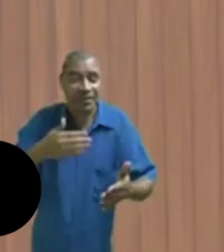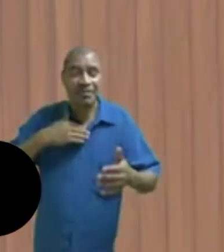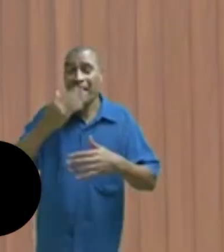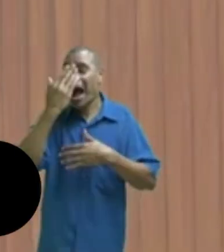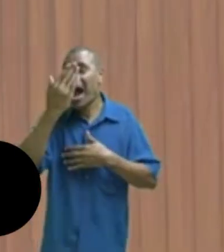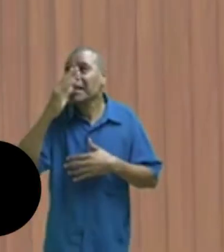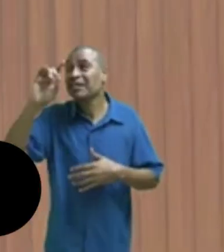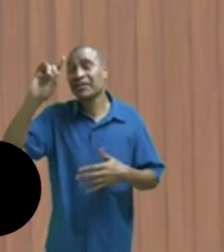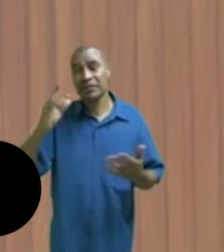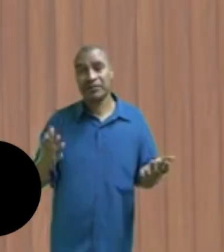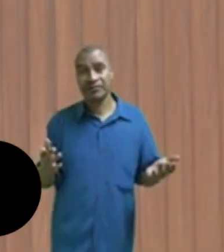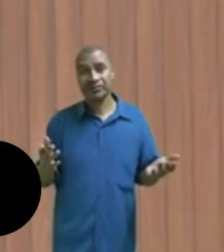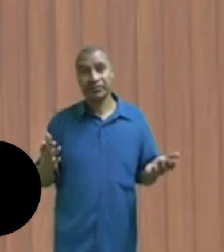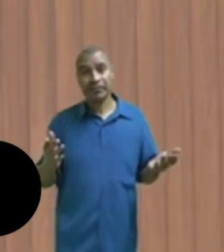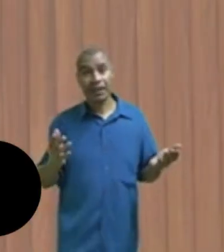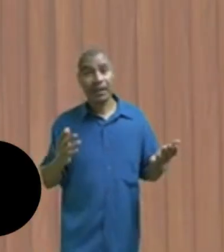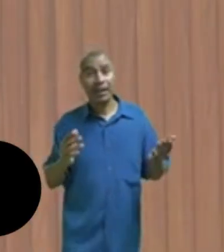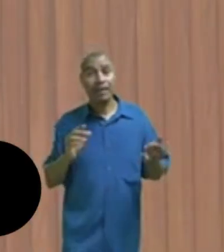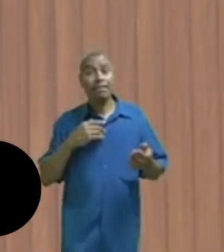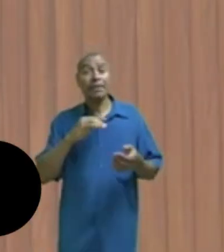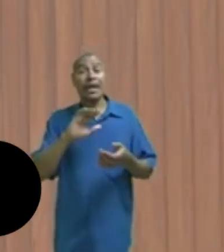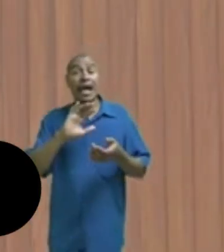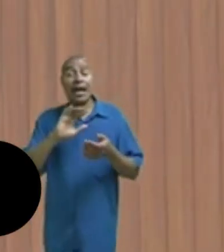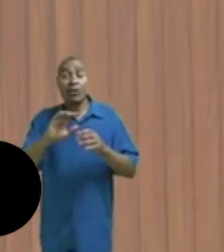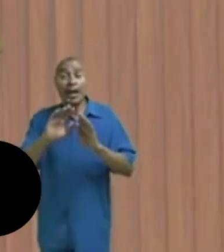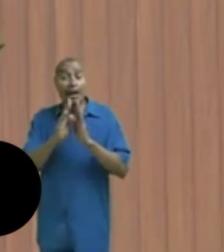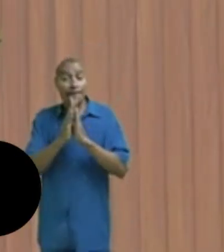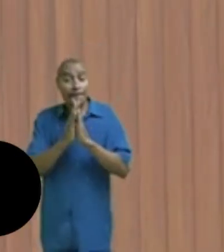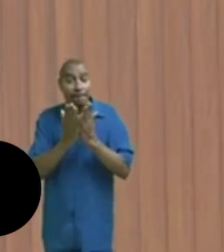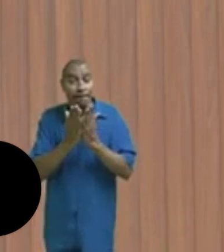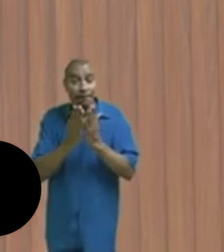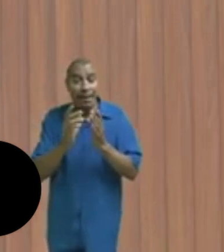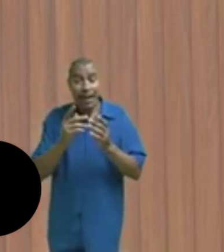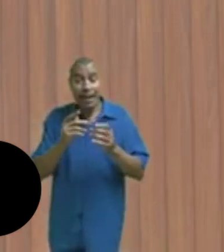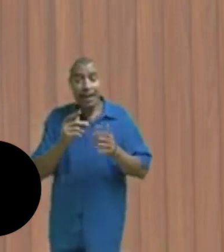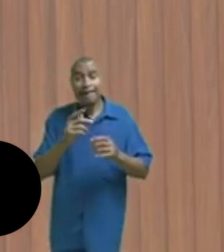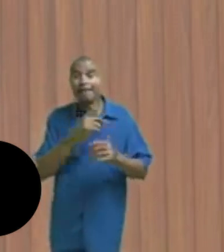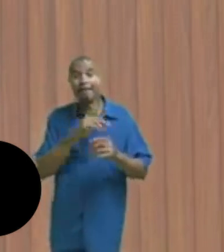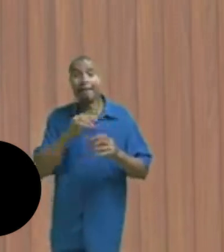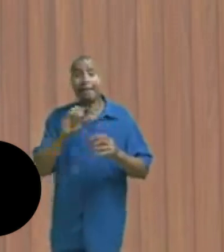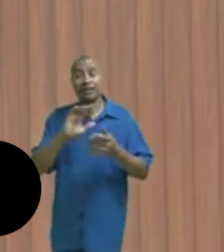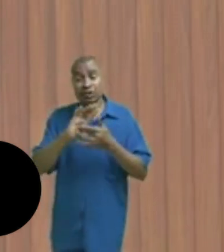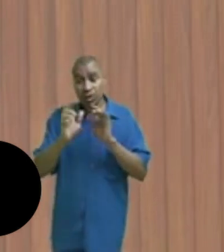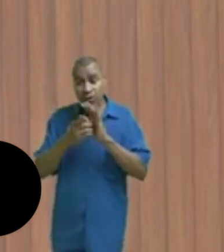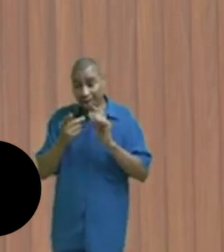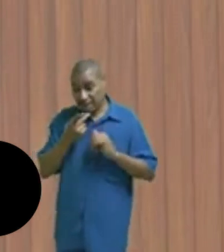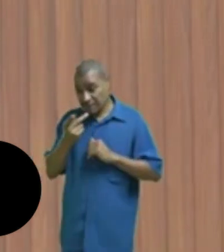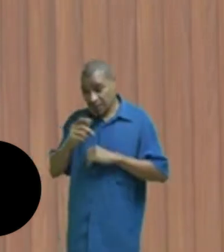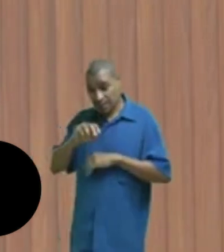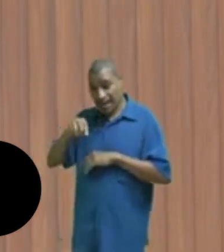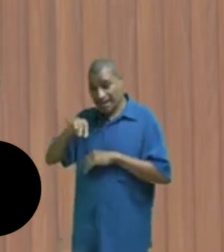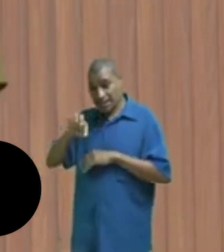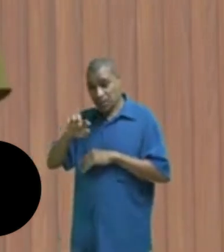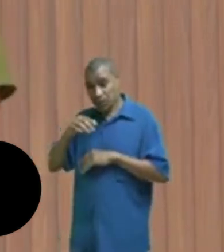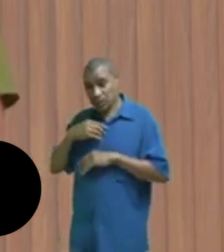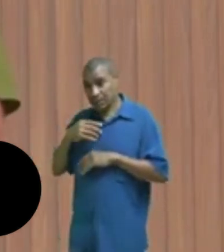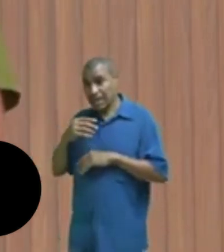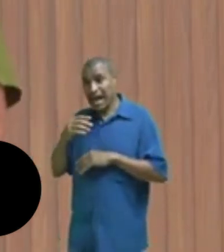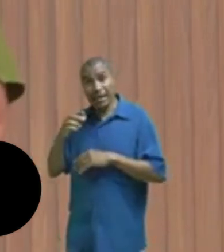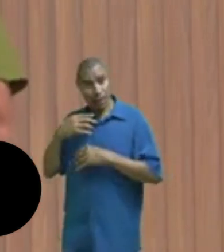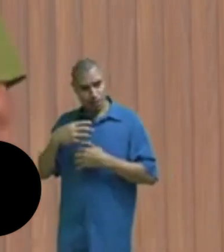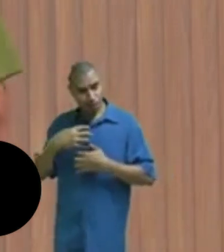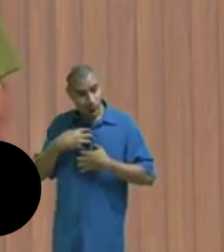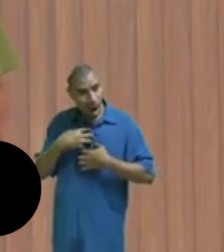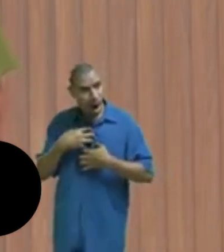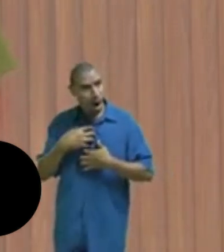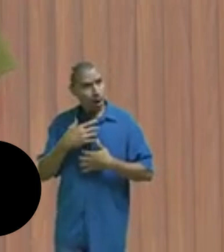O impacto do que Jesus disse foi tão grande que Nicodemos levou um susto, porque é como se Jesus naquele momento invalidasse toda